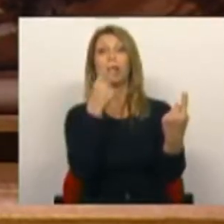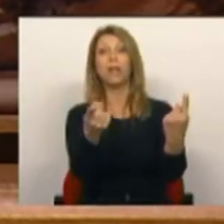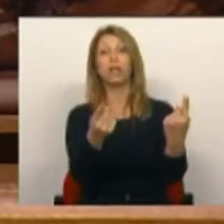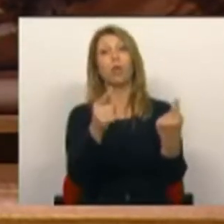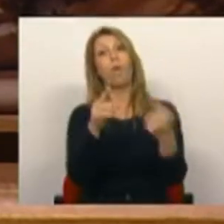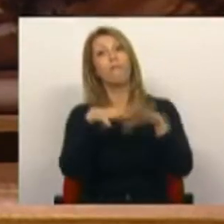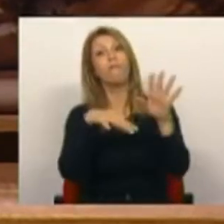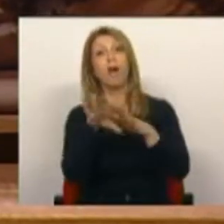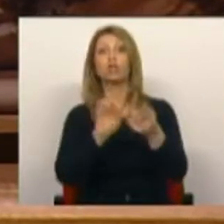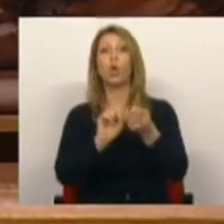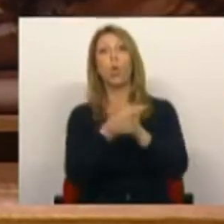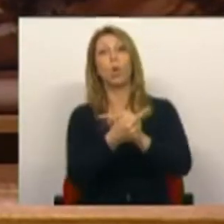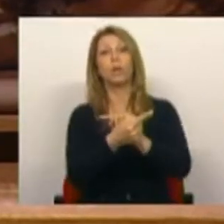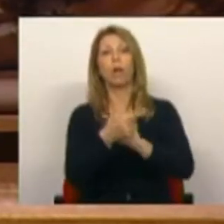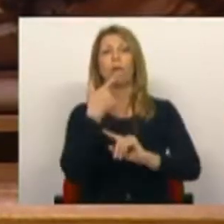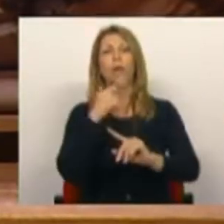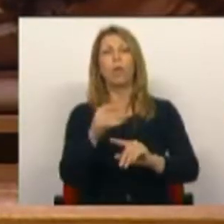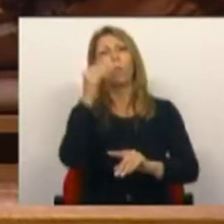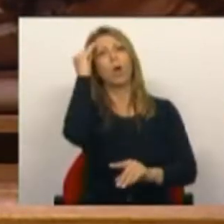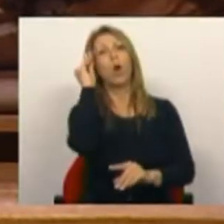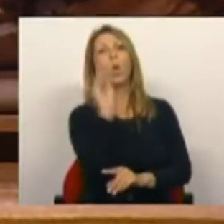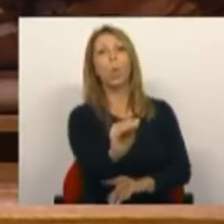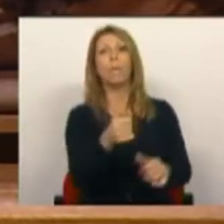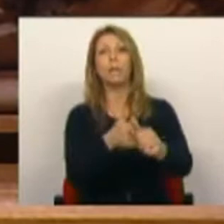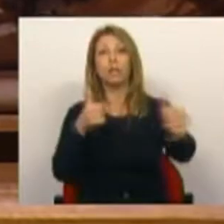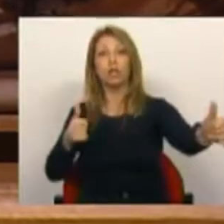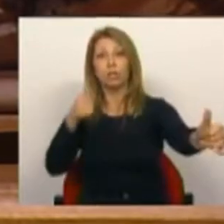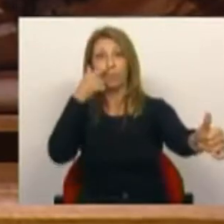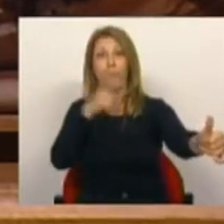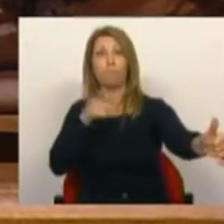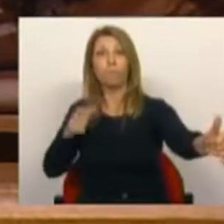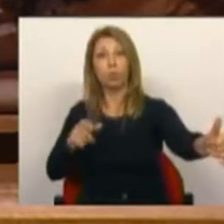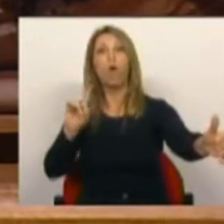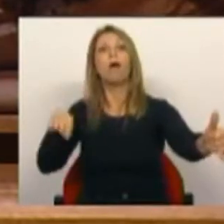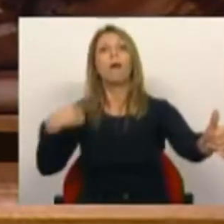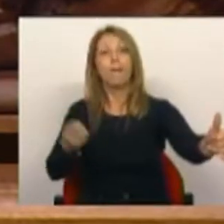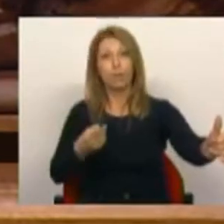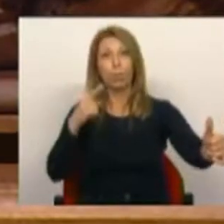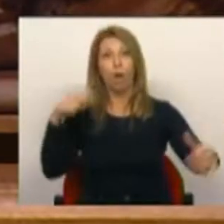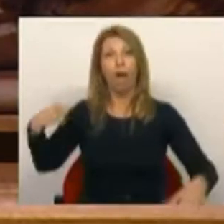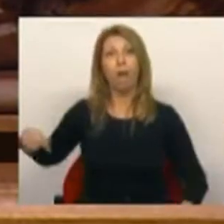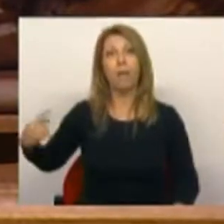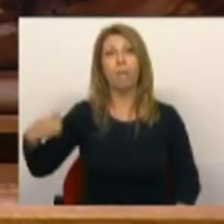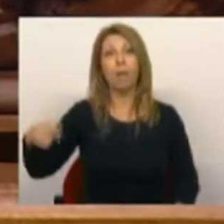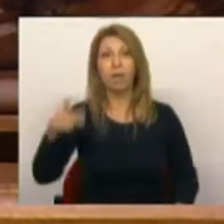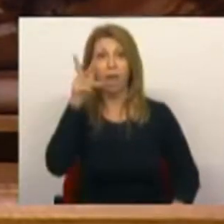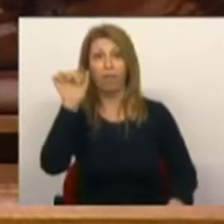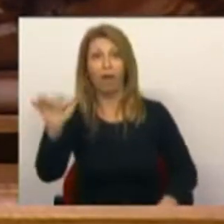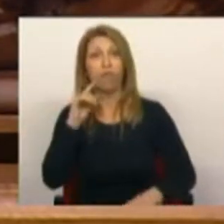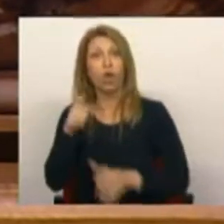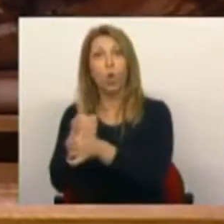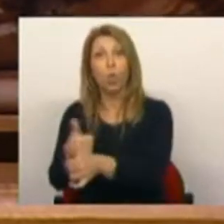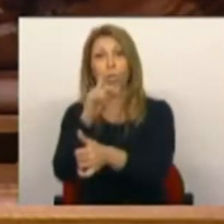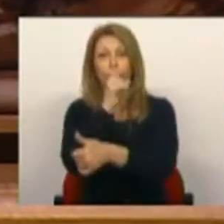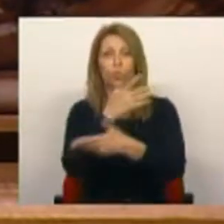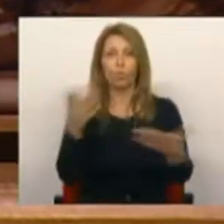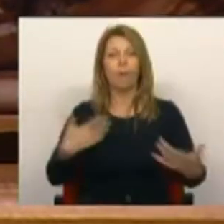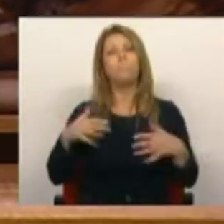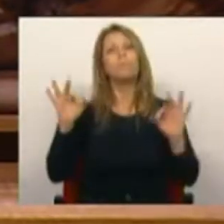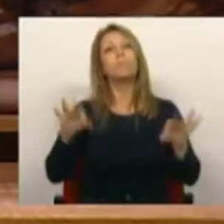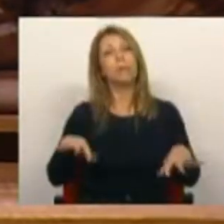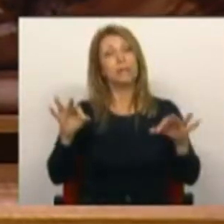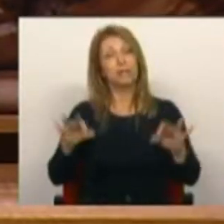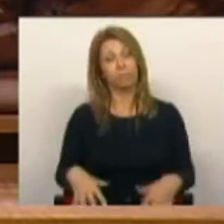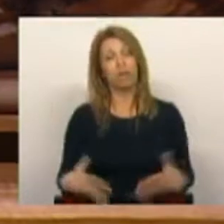Não podem recomendar um distanciamento social que depois não cumprem na sua atividade diária. E para terminar, é preciso haver